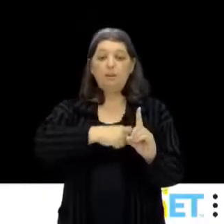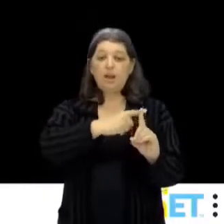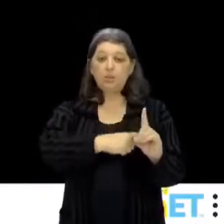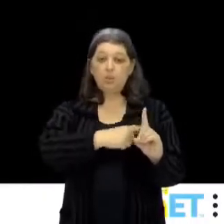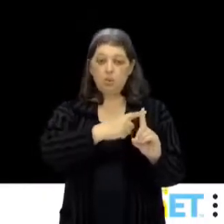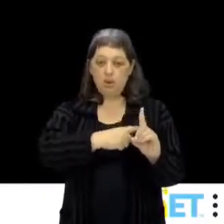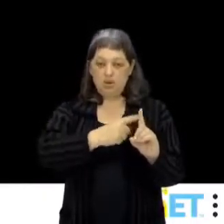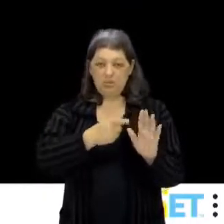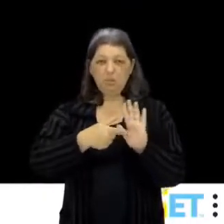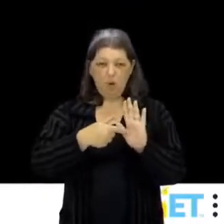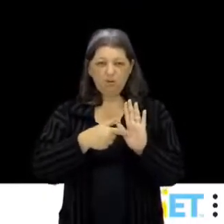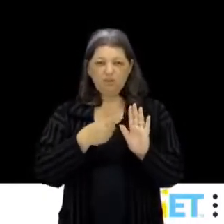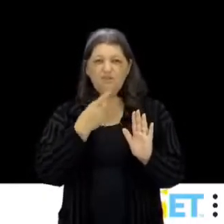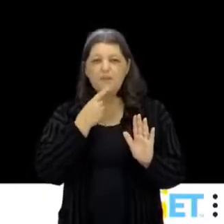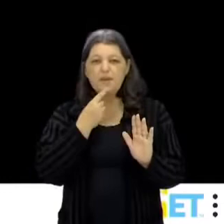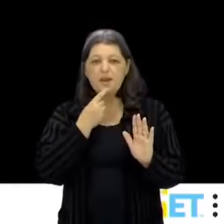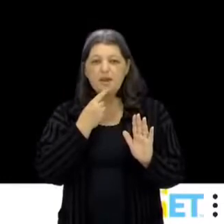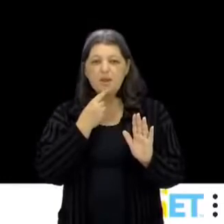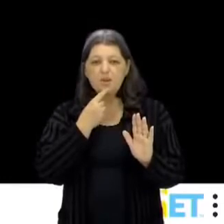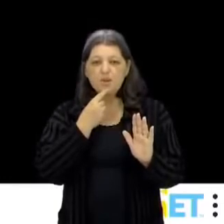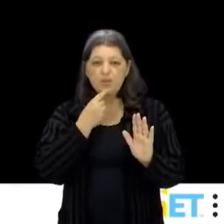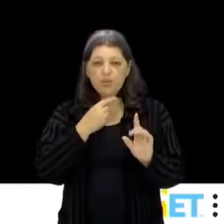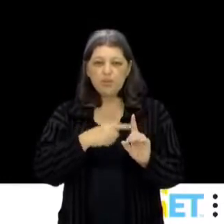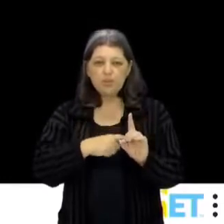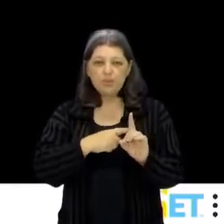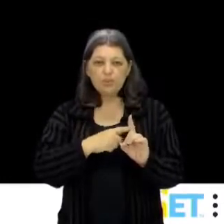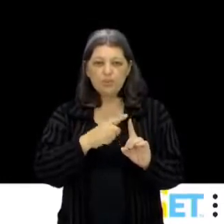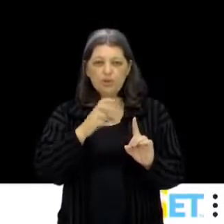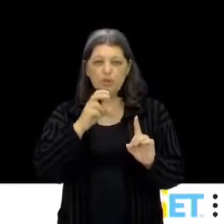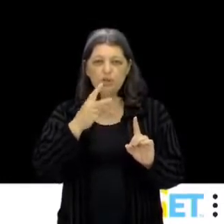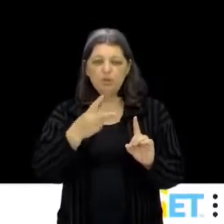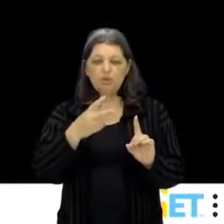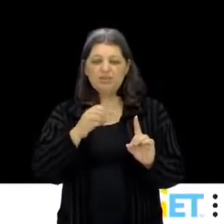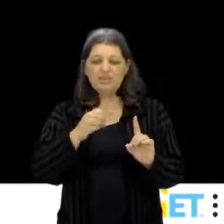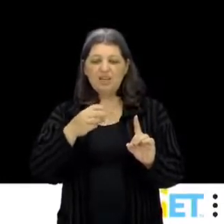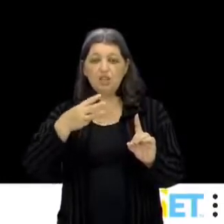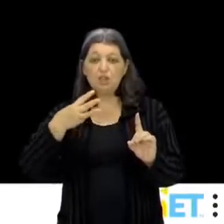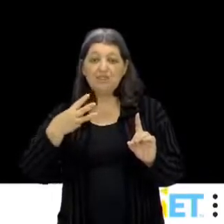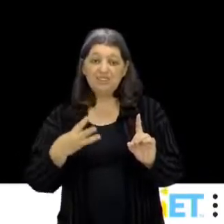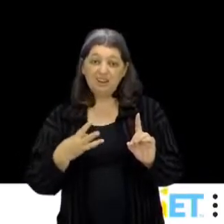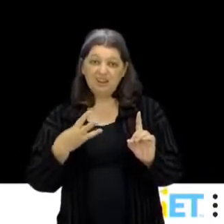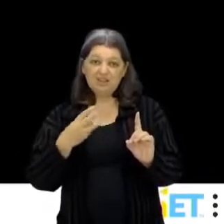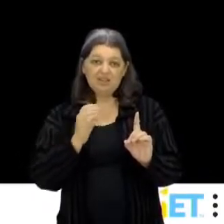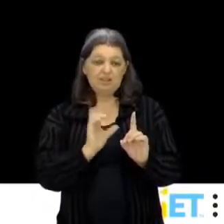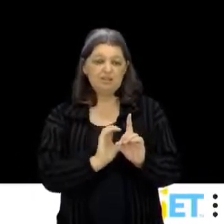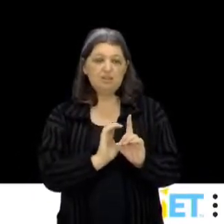temperatura indicada aí no termômetro, 203 graus Celsius, está marcando agora,